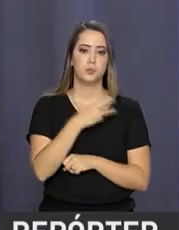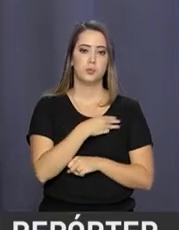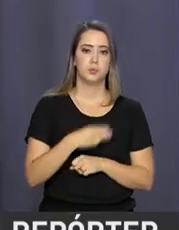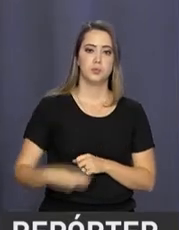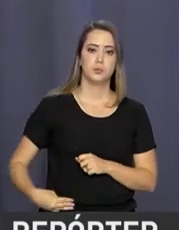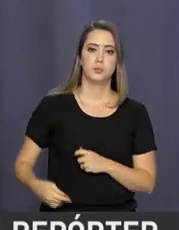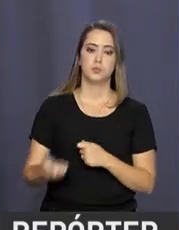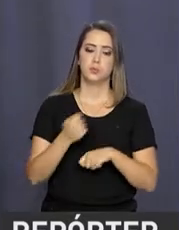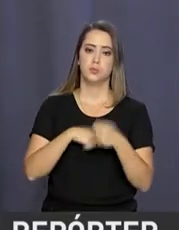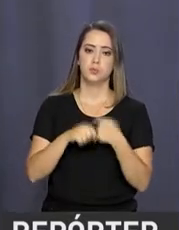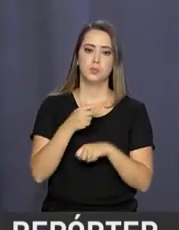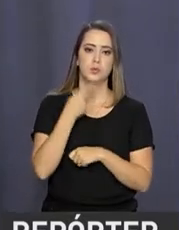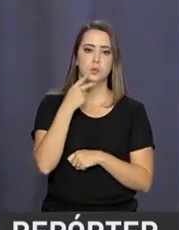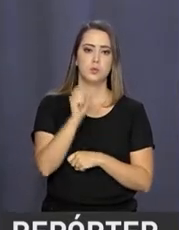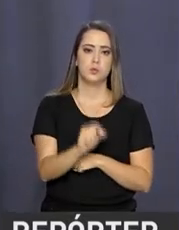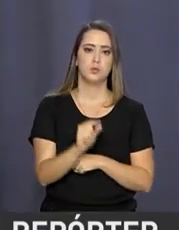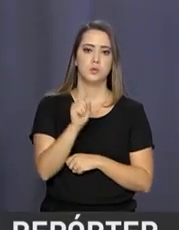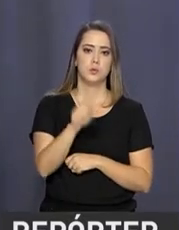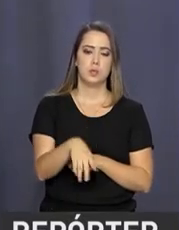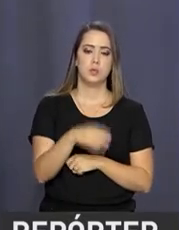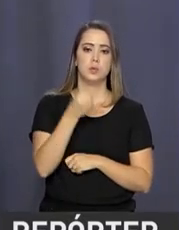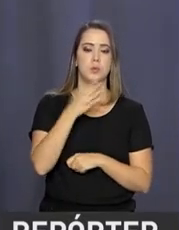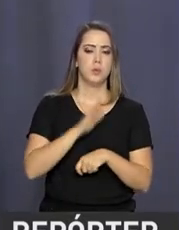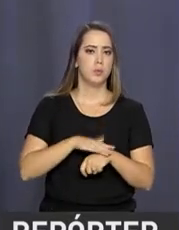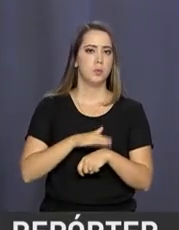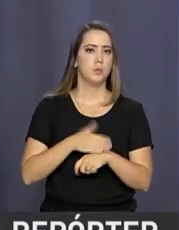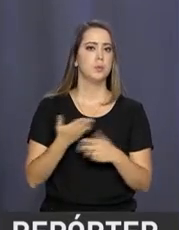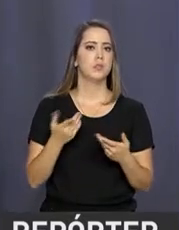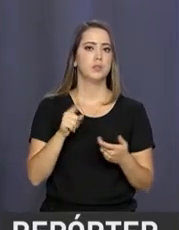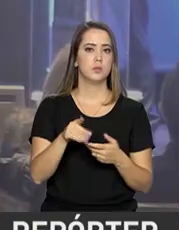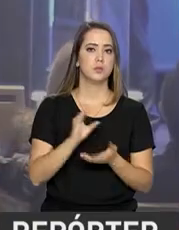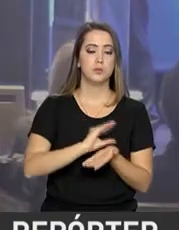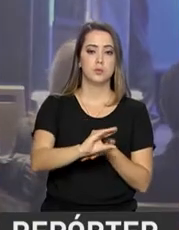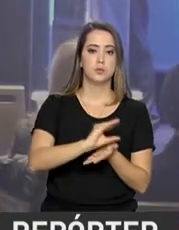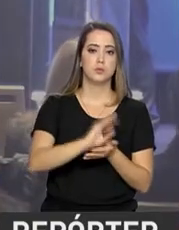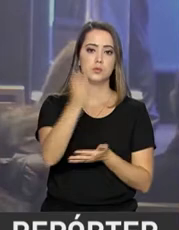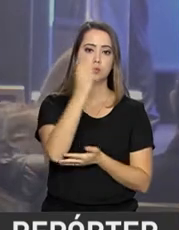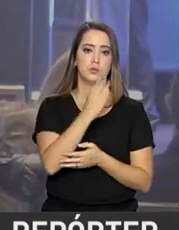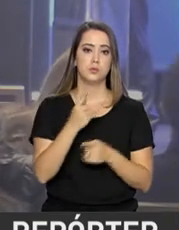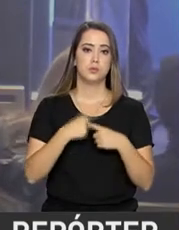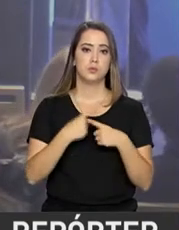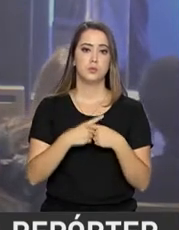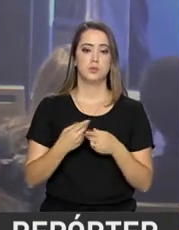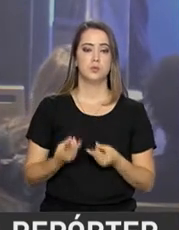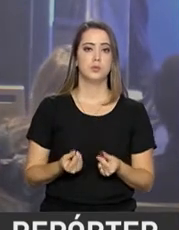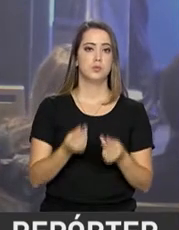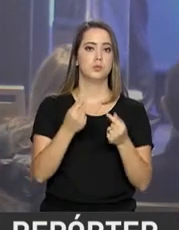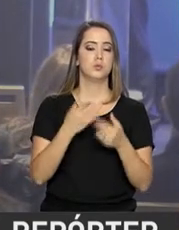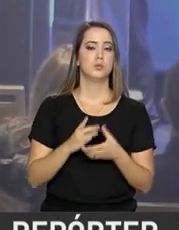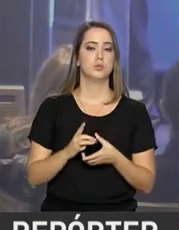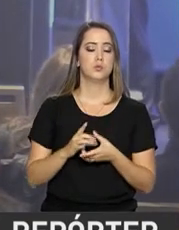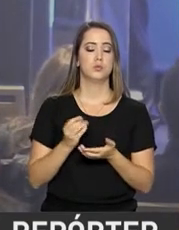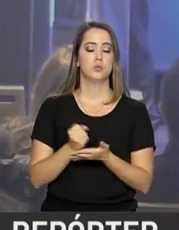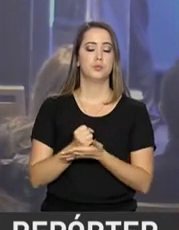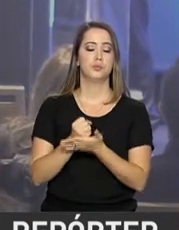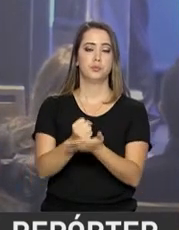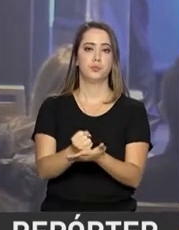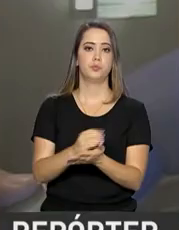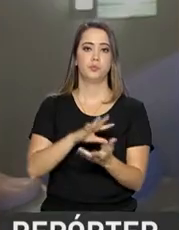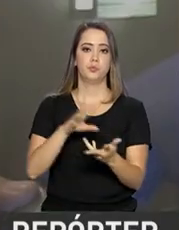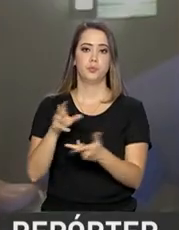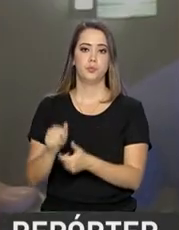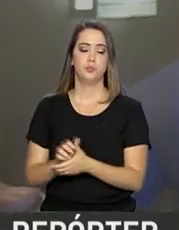fazenda henrique meirelles afirmou que esta é uma boa fase para investir no brasil já que é muito recurso disponível no mercado financeiro internacional